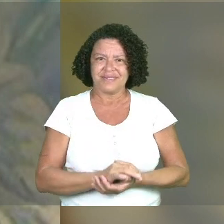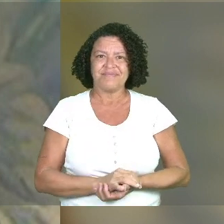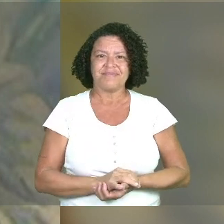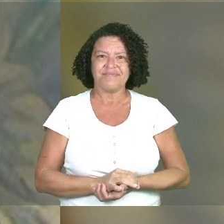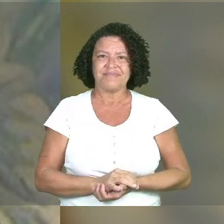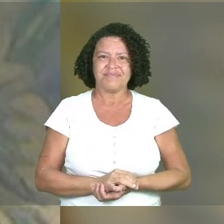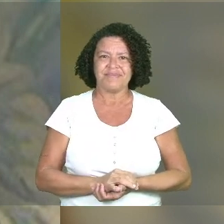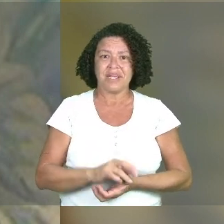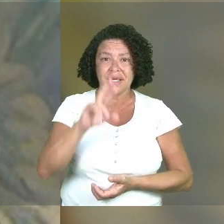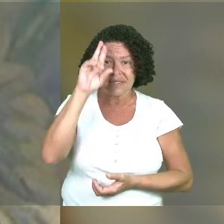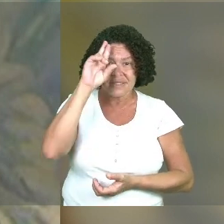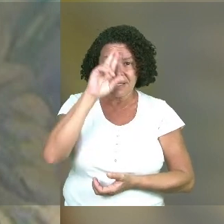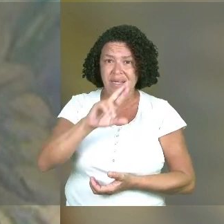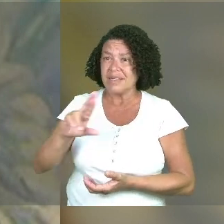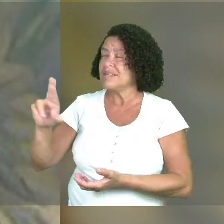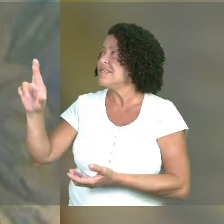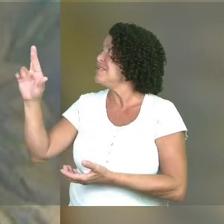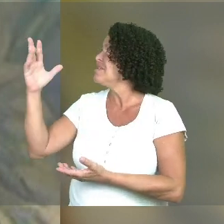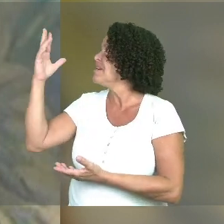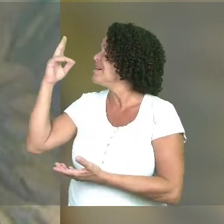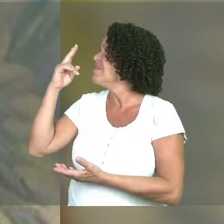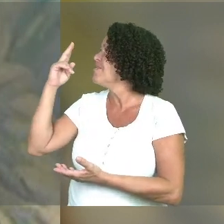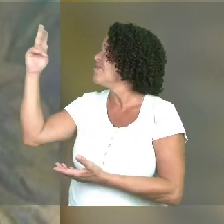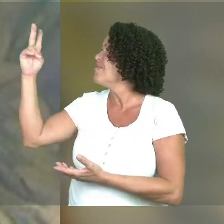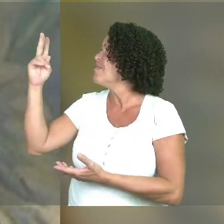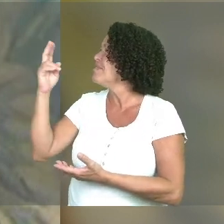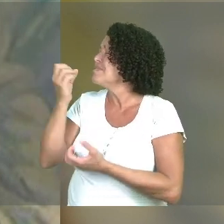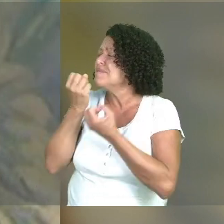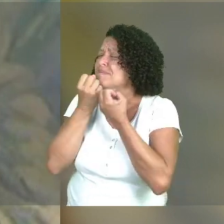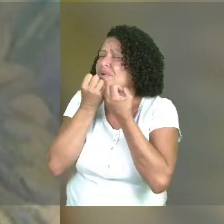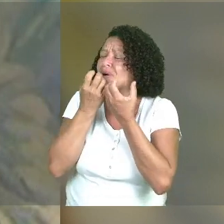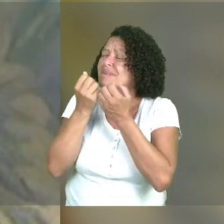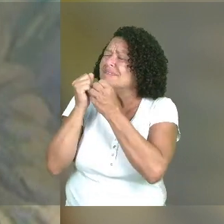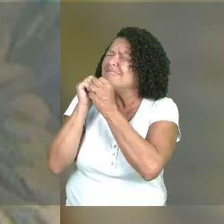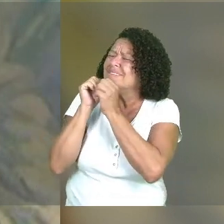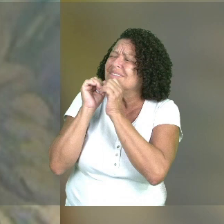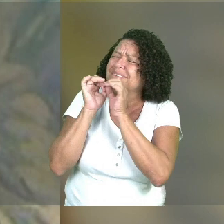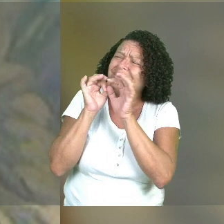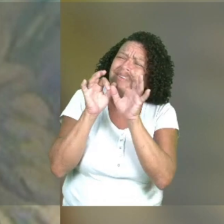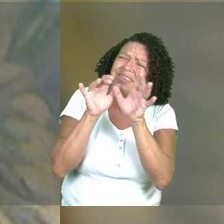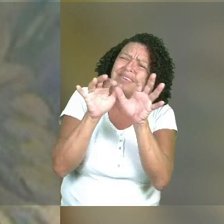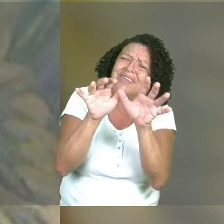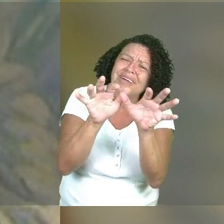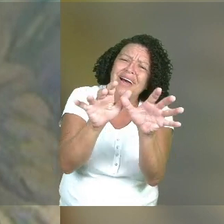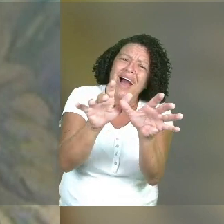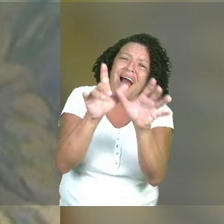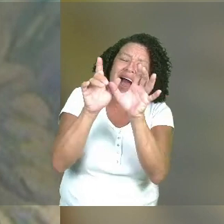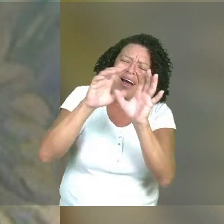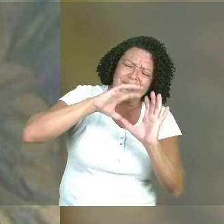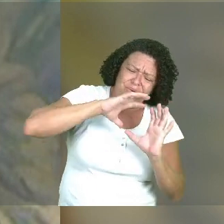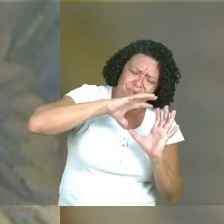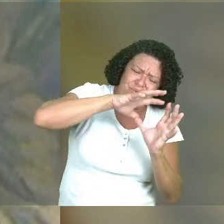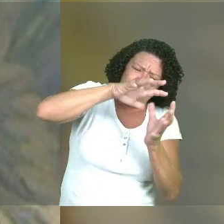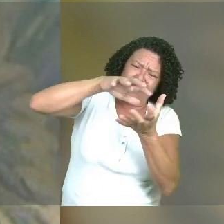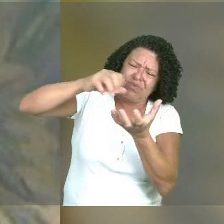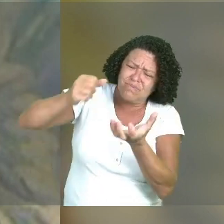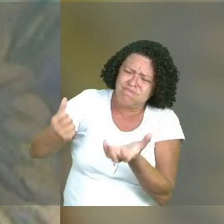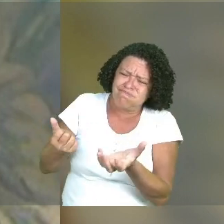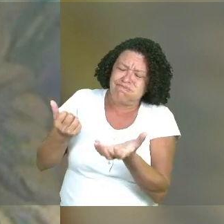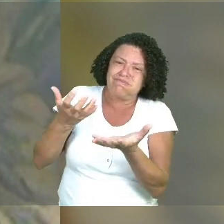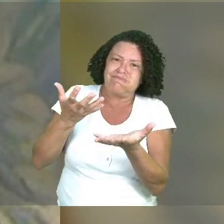Senhor, que a vossa bondade se estenda sobre tudo que criastes.